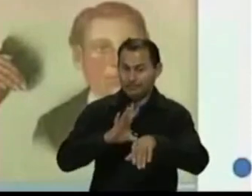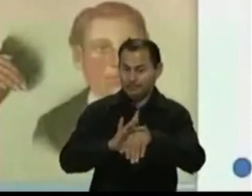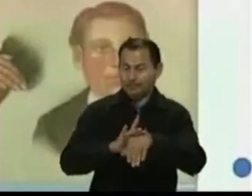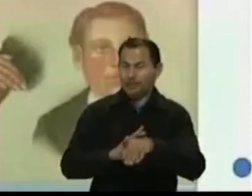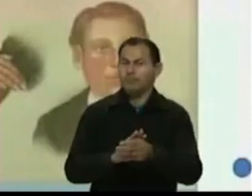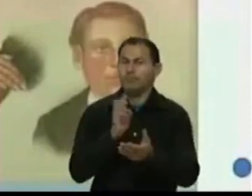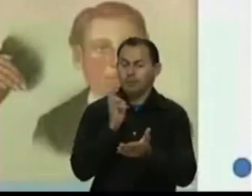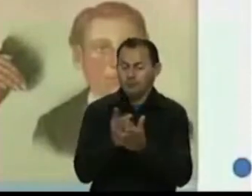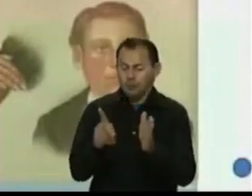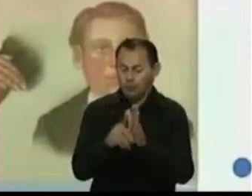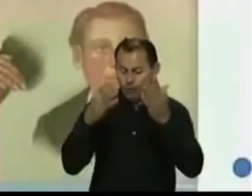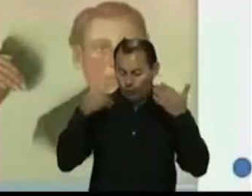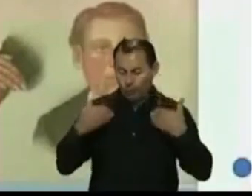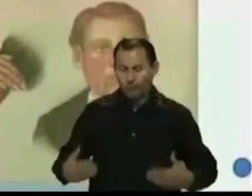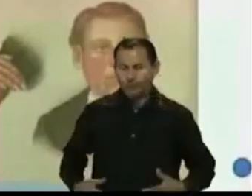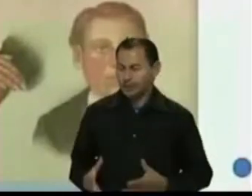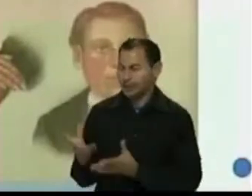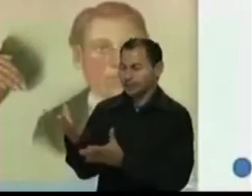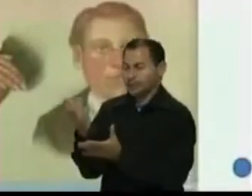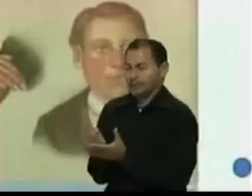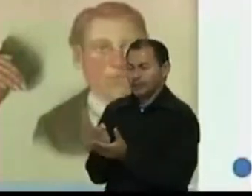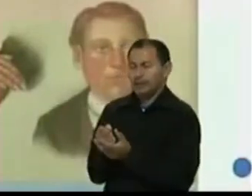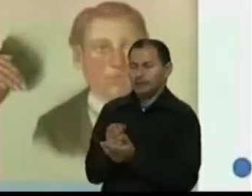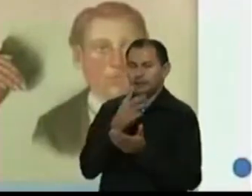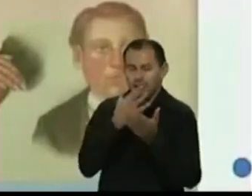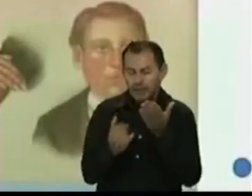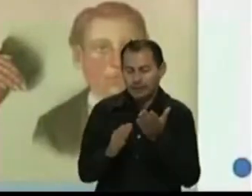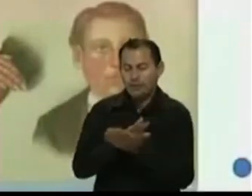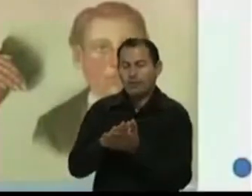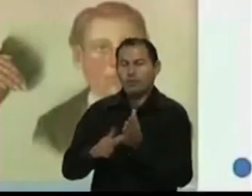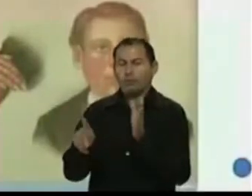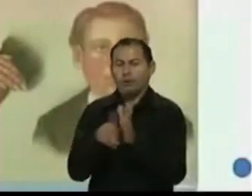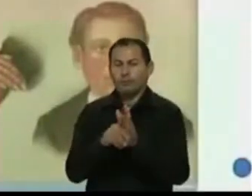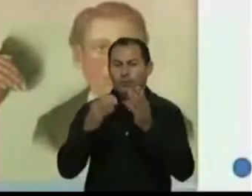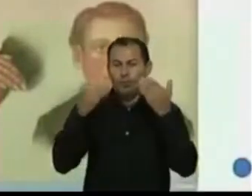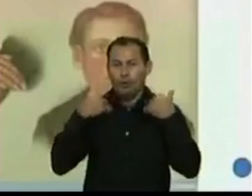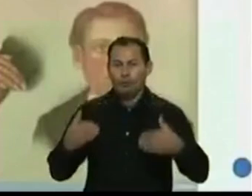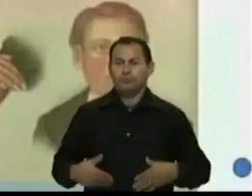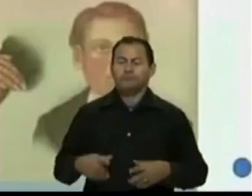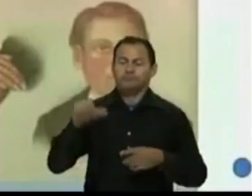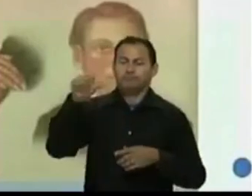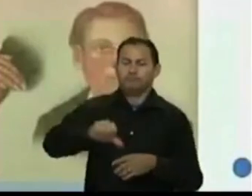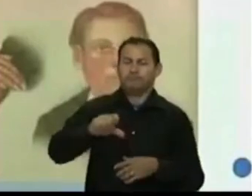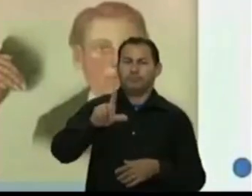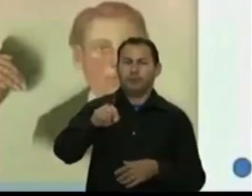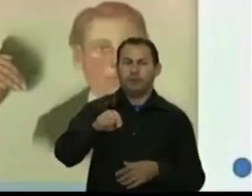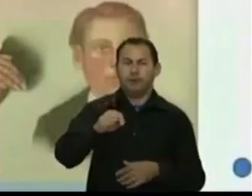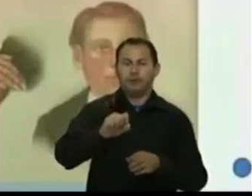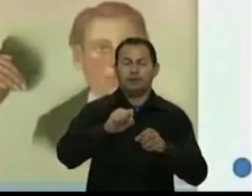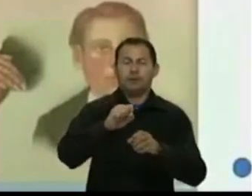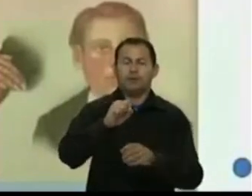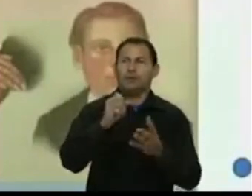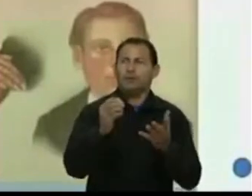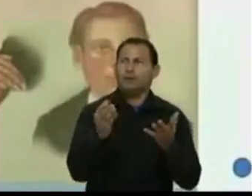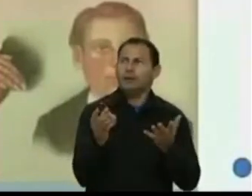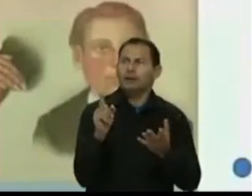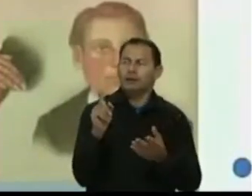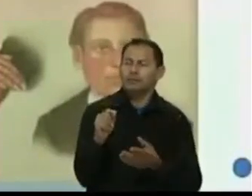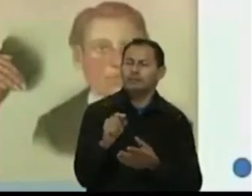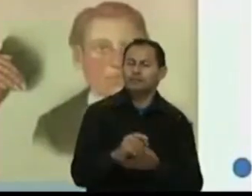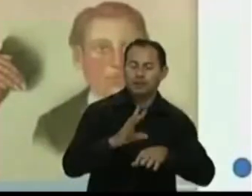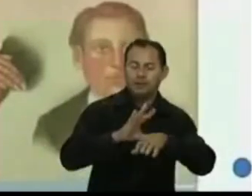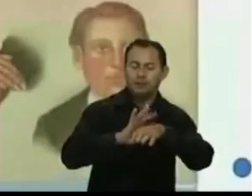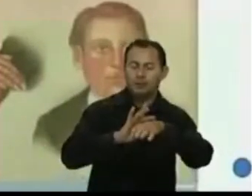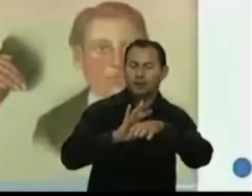sem receber transfusões ou doações de órgãos, ele vai atacar a si próprio, que é o caso do sistema de